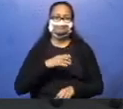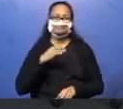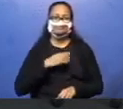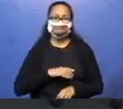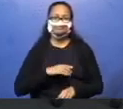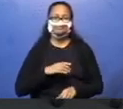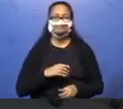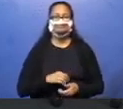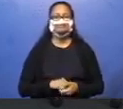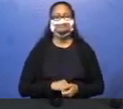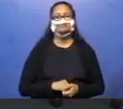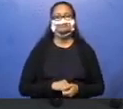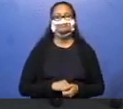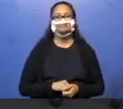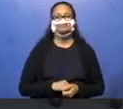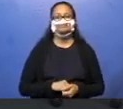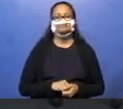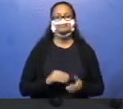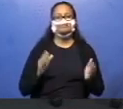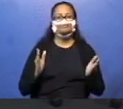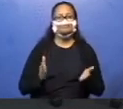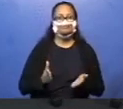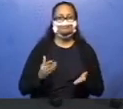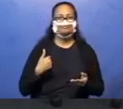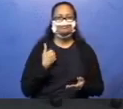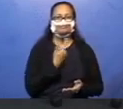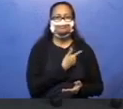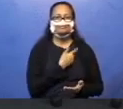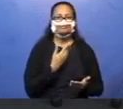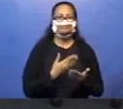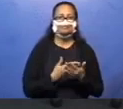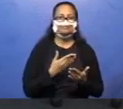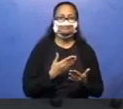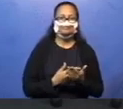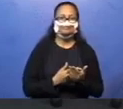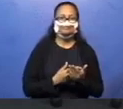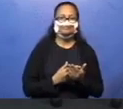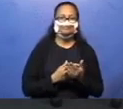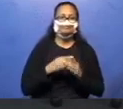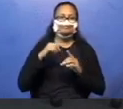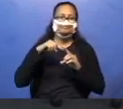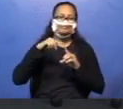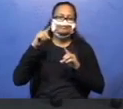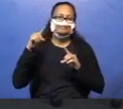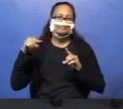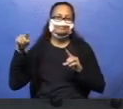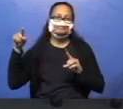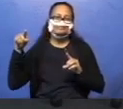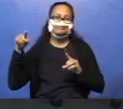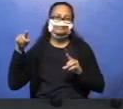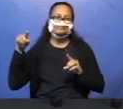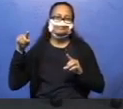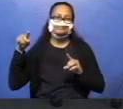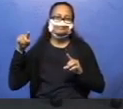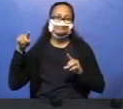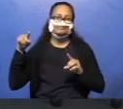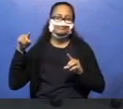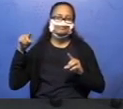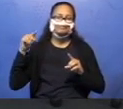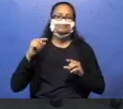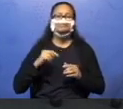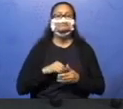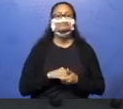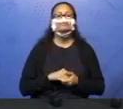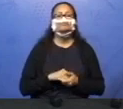lá? E hoje nós vamos estudar o sinal do tio. Não é o irmão da sua mãe,